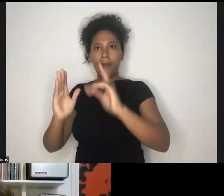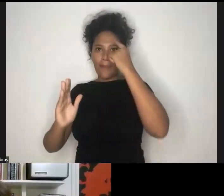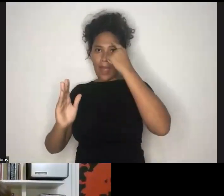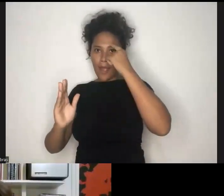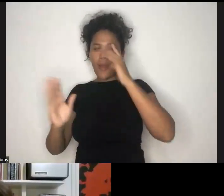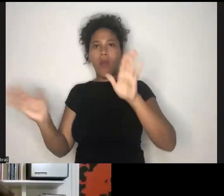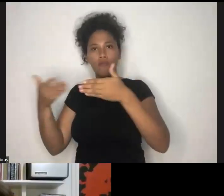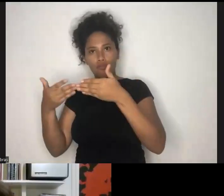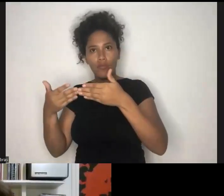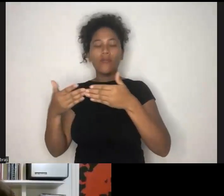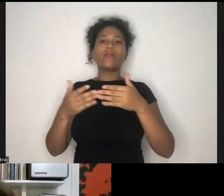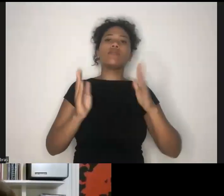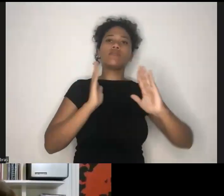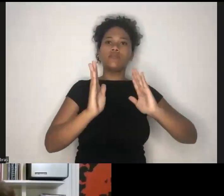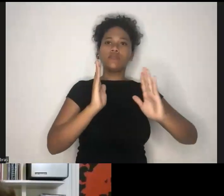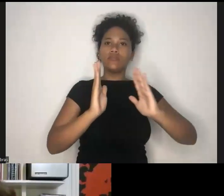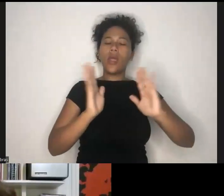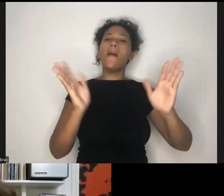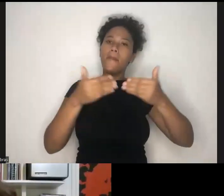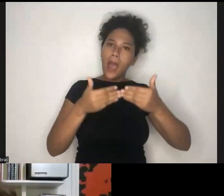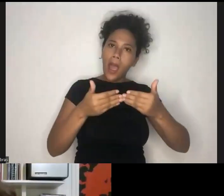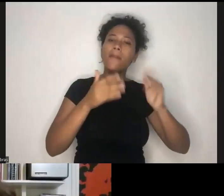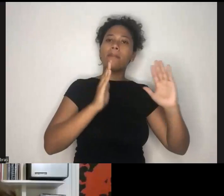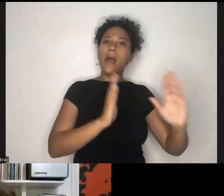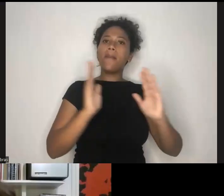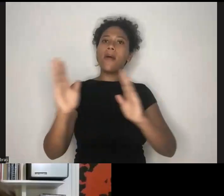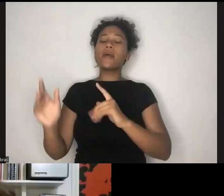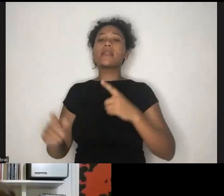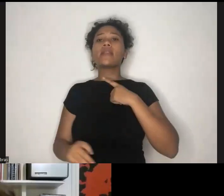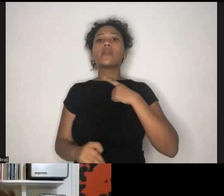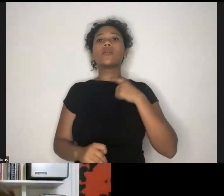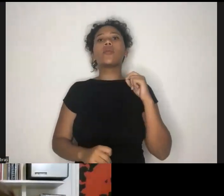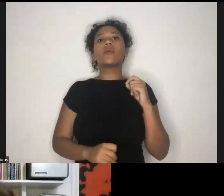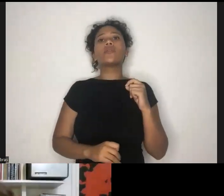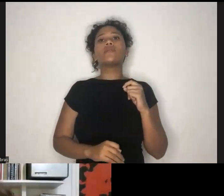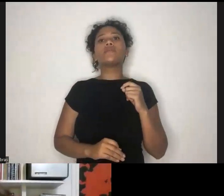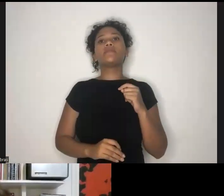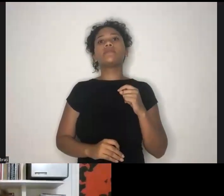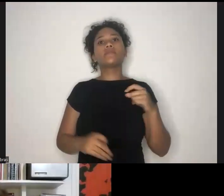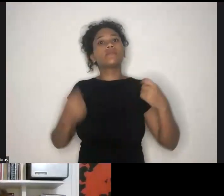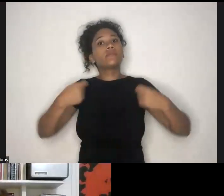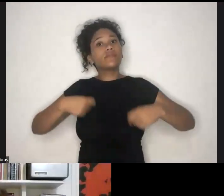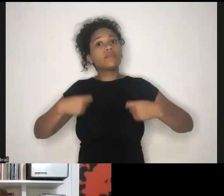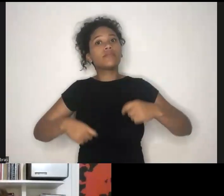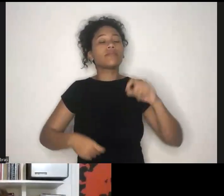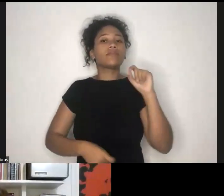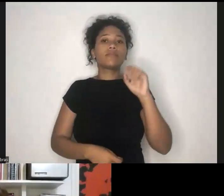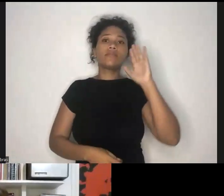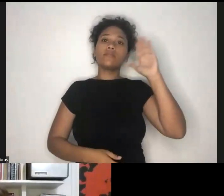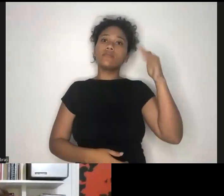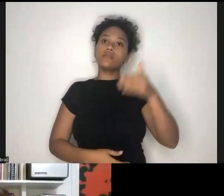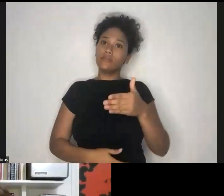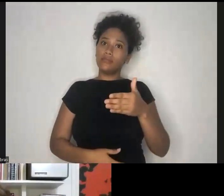um diagrama de ganch em que você tem processos de que precisam ser cumpridos necessariamente